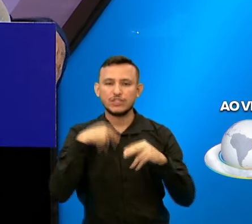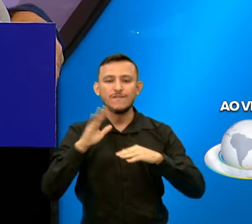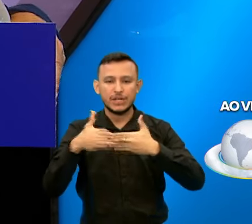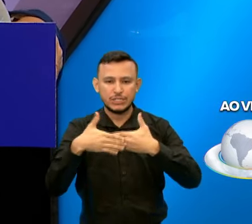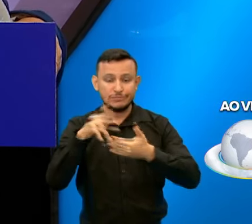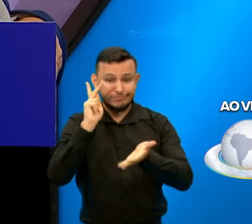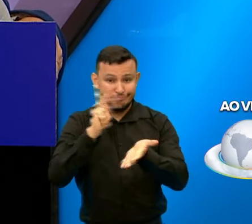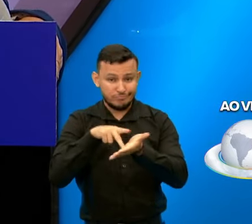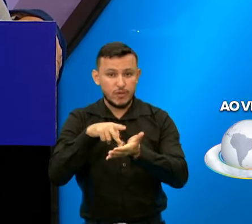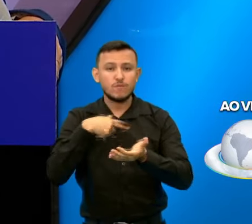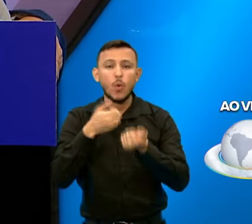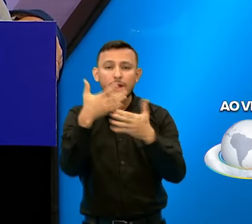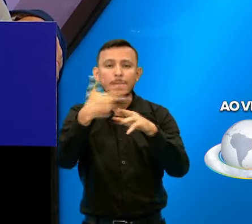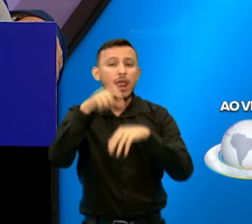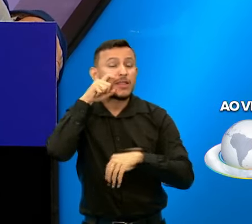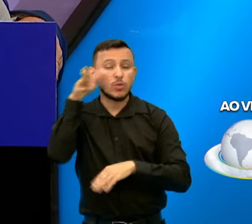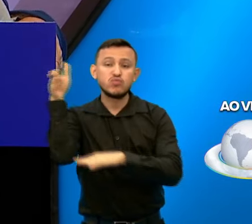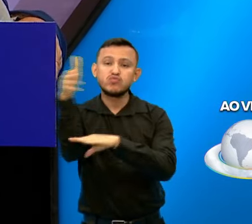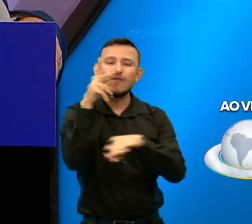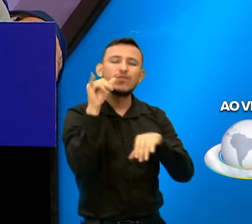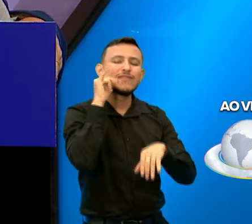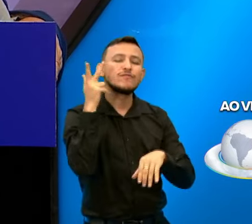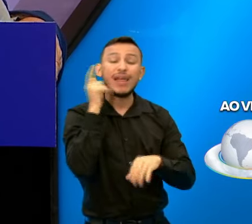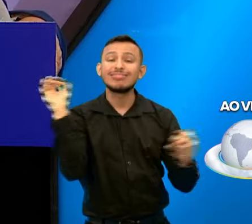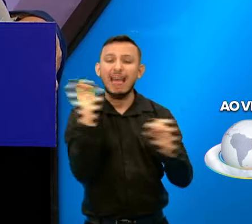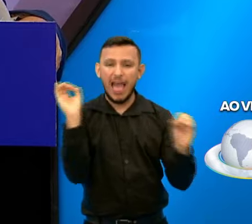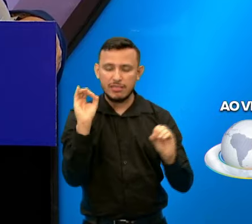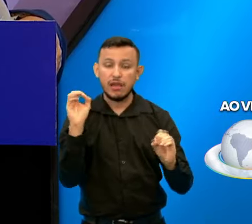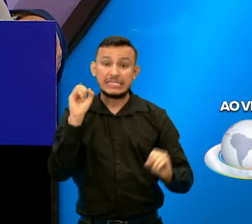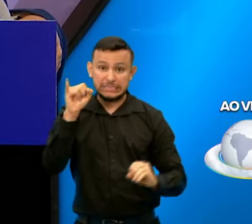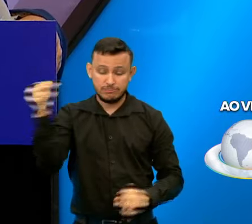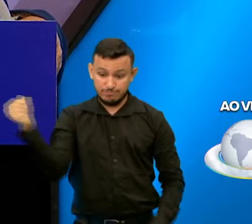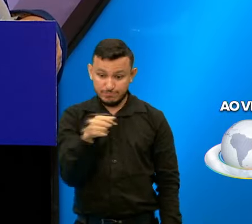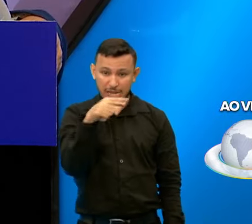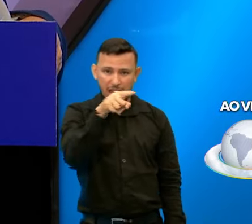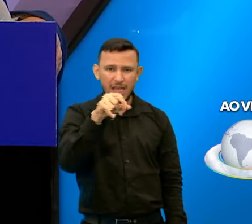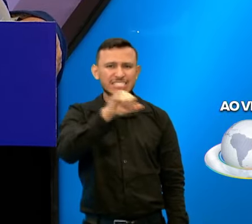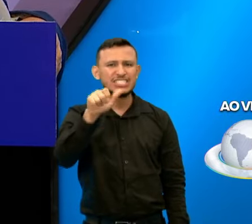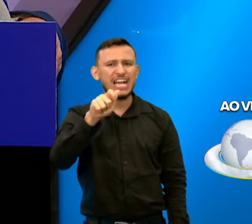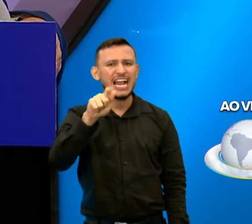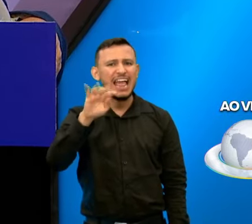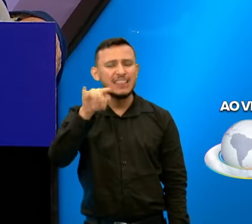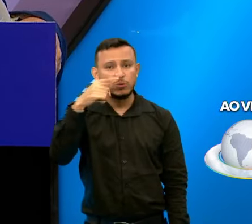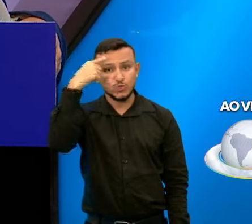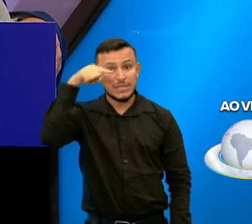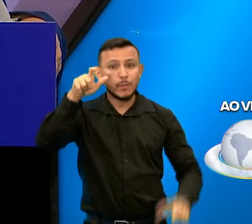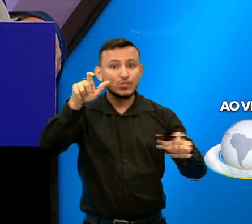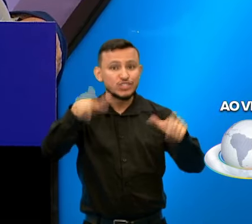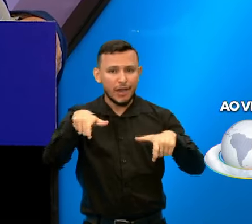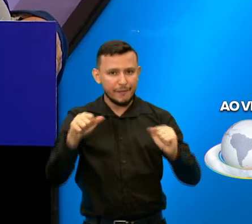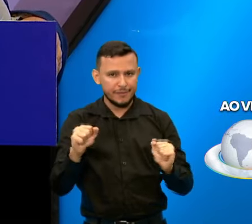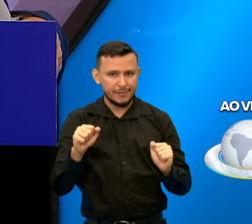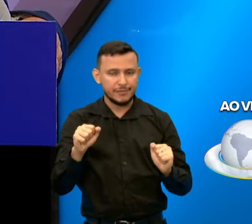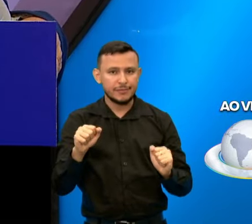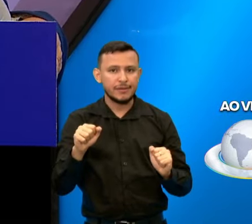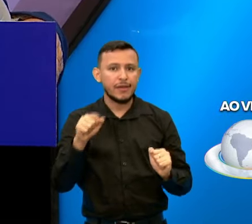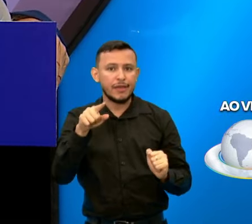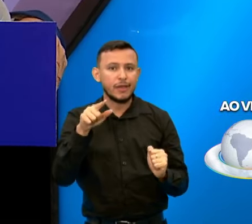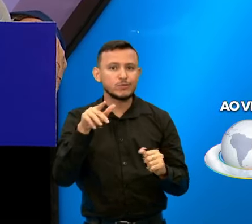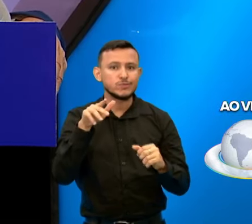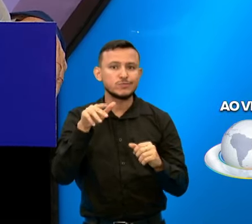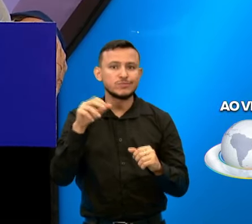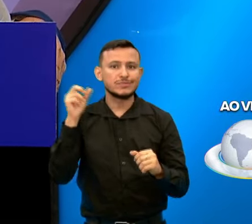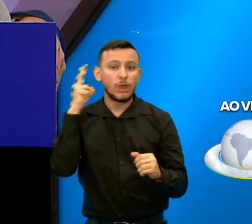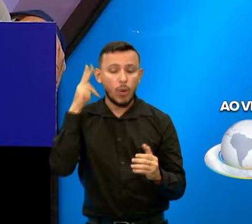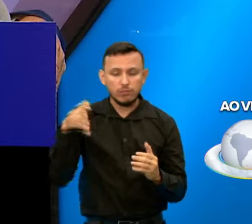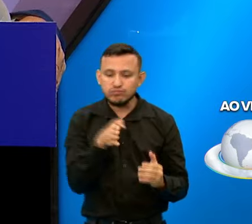Eu vou te contar, Leitão, porque tu não anda em Fortaleza. Se eu te colocar lá no Jagatá, tu não sabe nem onde é, e te tirar o celular, tu não volta para casa.